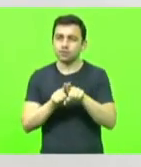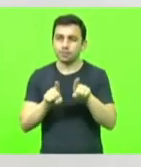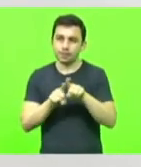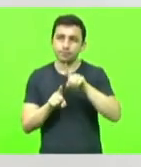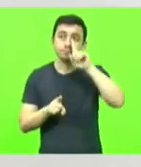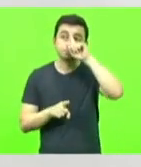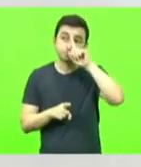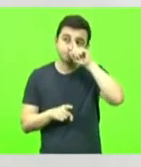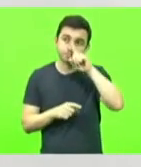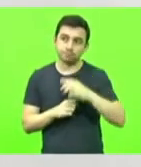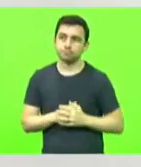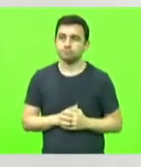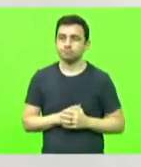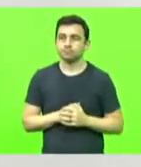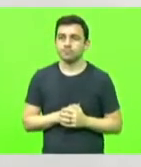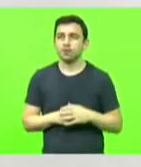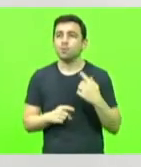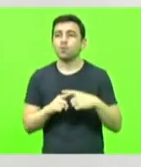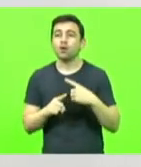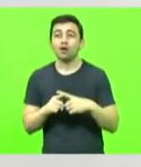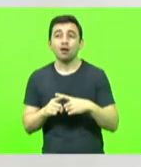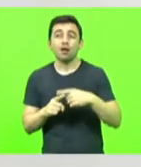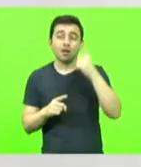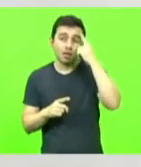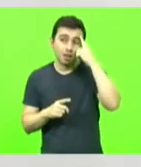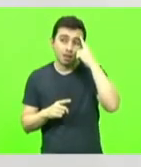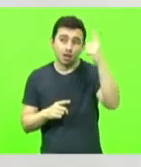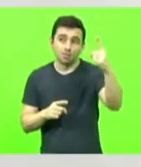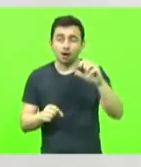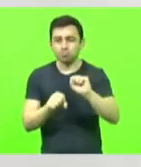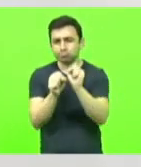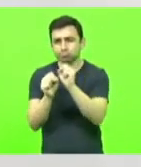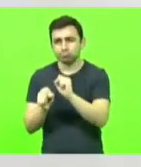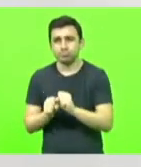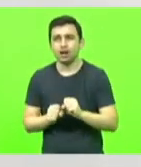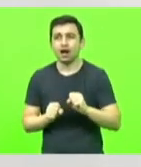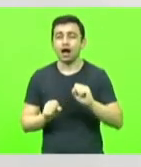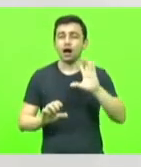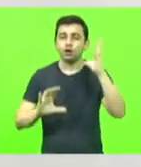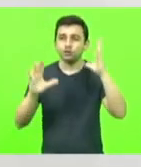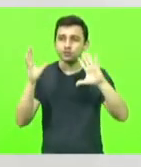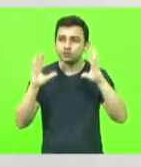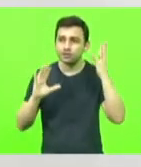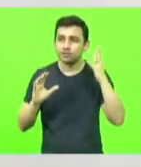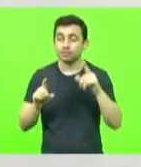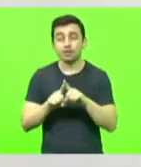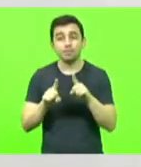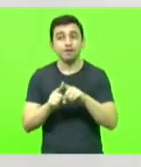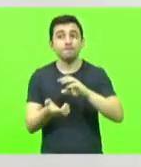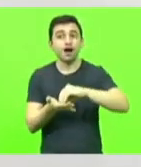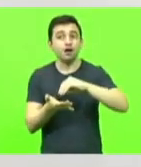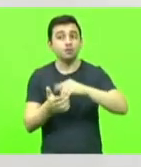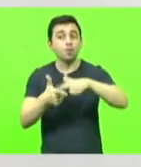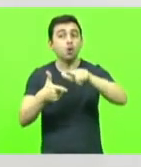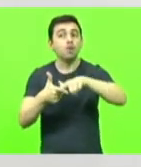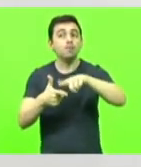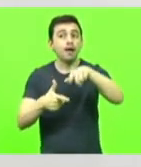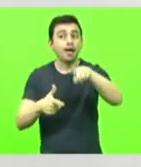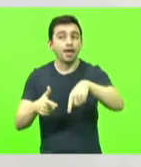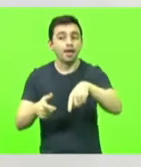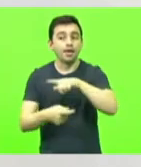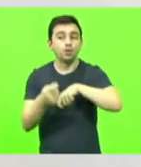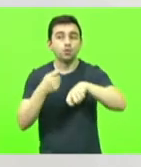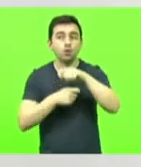respectivamente. Pois apenas lembramos dos desastres físicos, mas esquecemos dos desastres econômicos, que são consequências